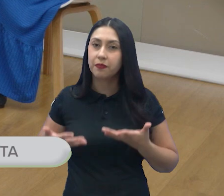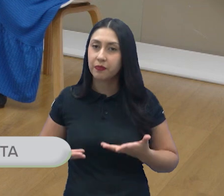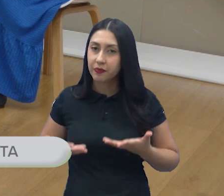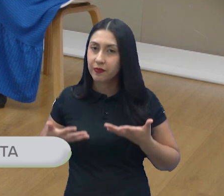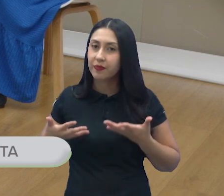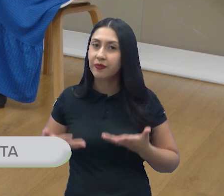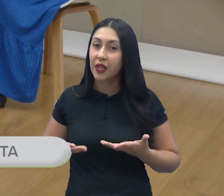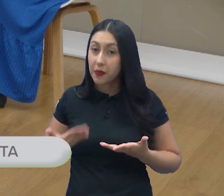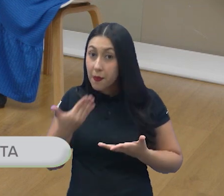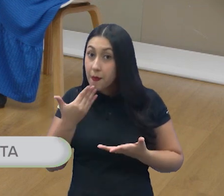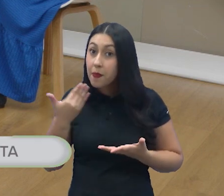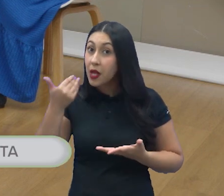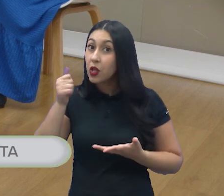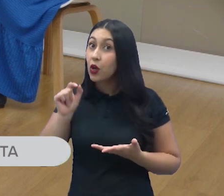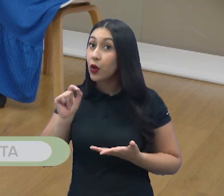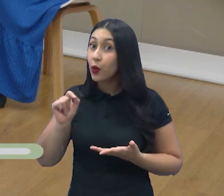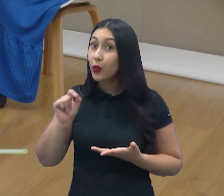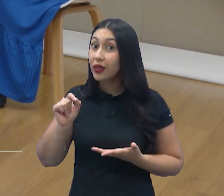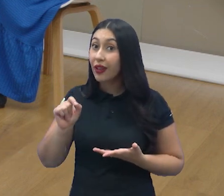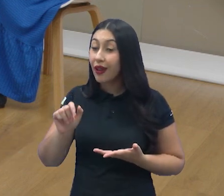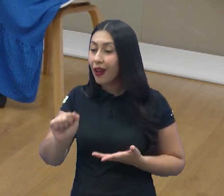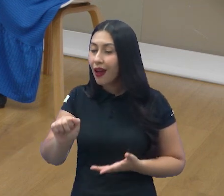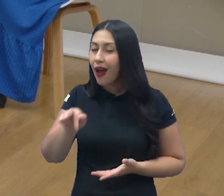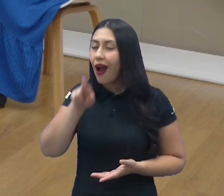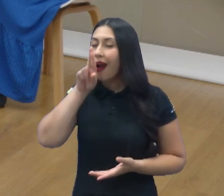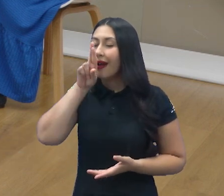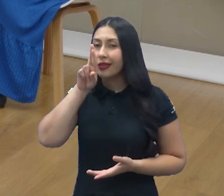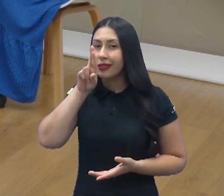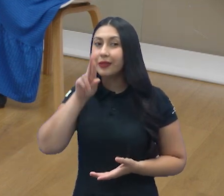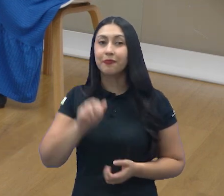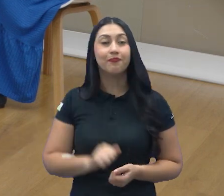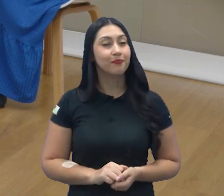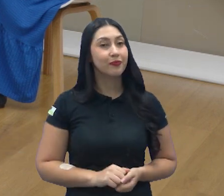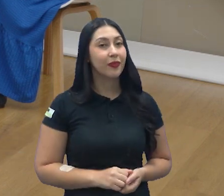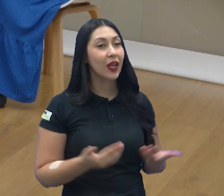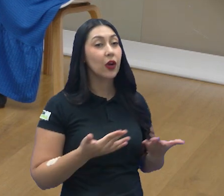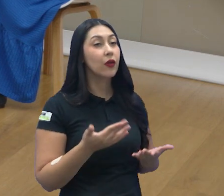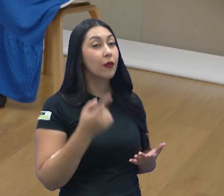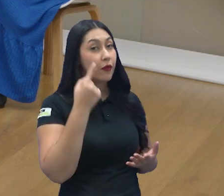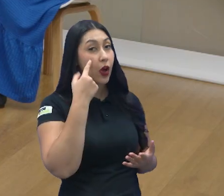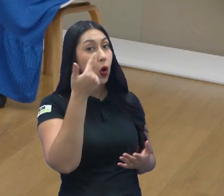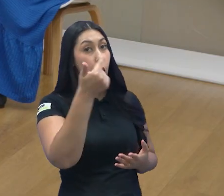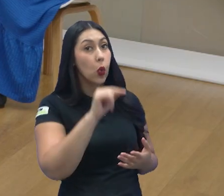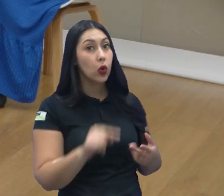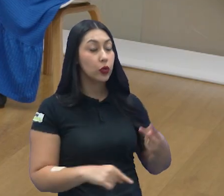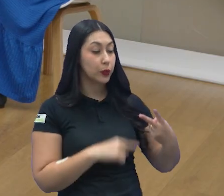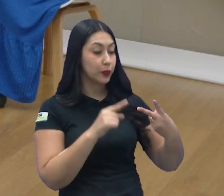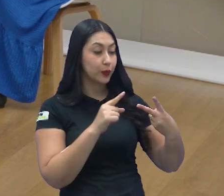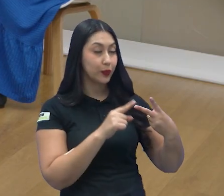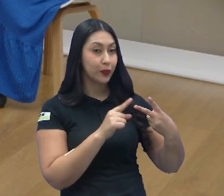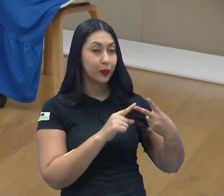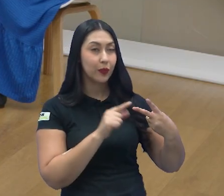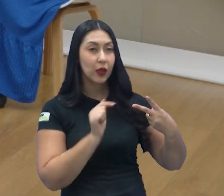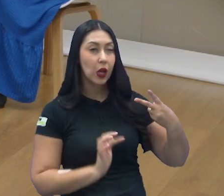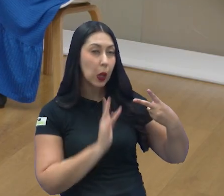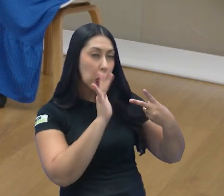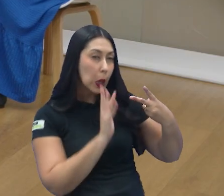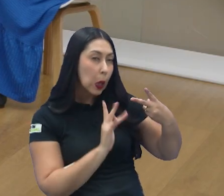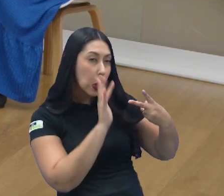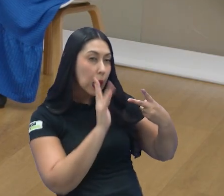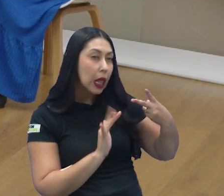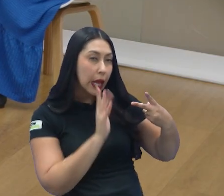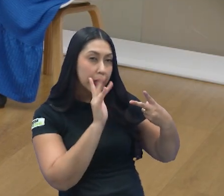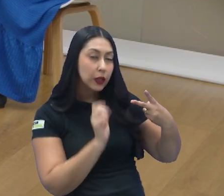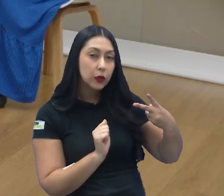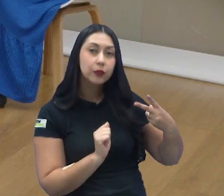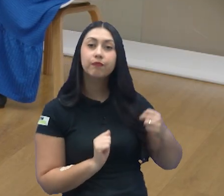começa a falar do elemento ar. Ah, perfeito. Vamos ver aqui qual que é o próximo temperamento, por favor. O colérico. O colérico. Uhum.